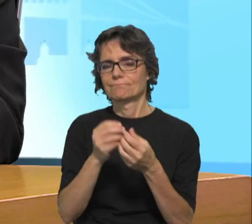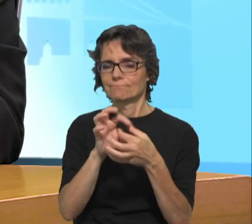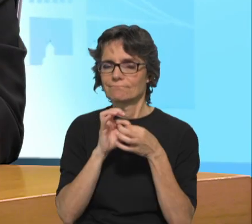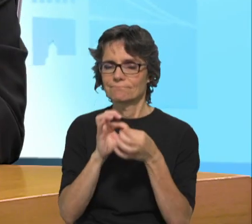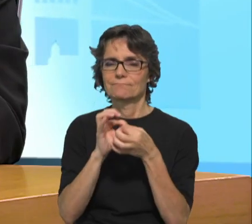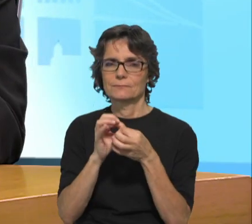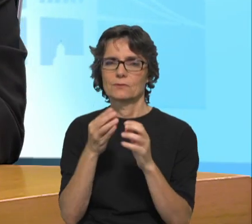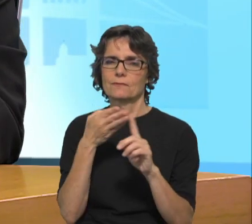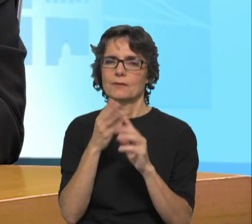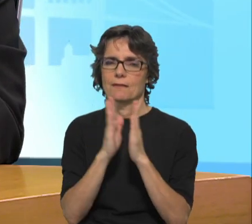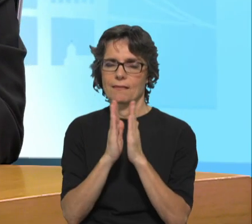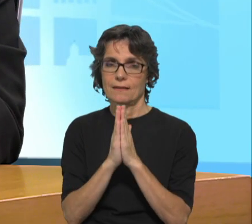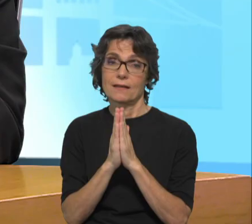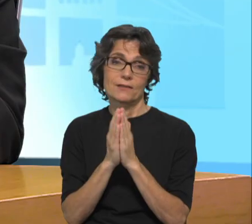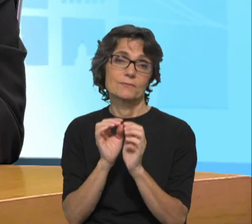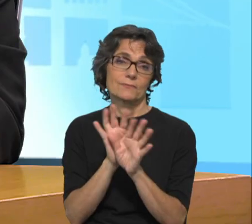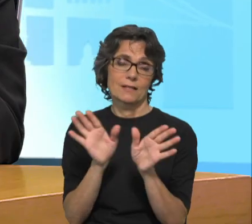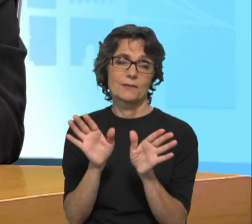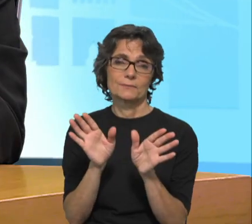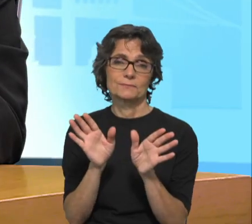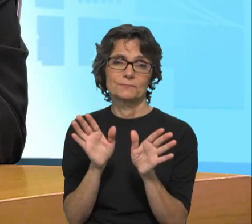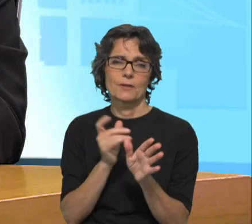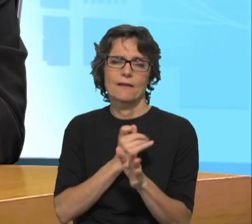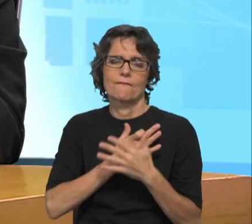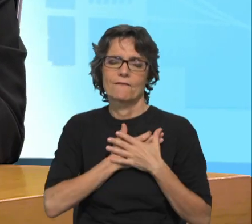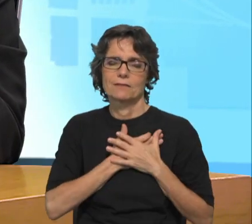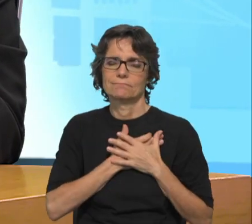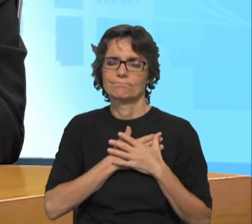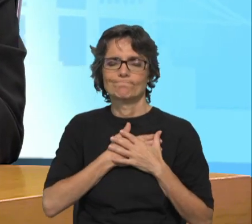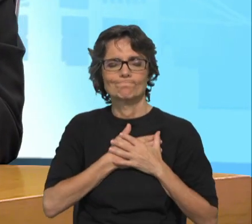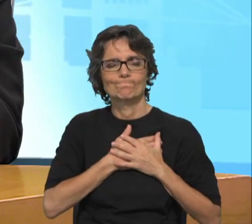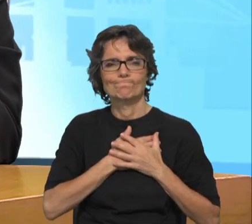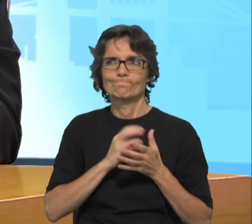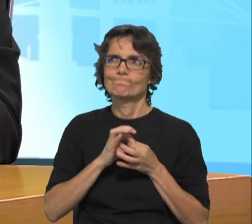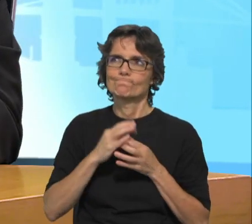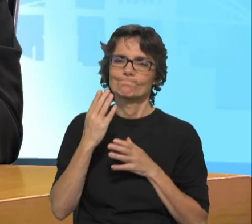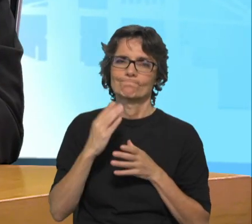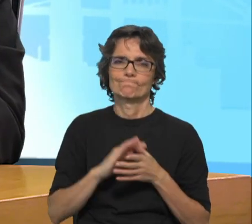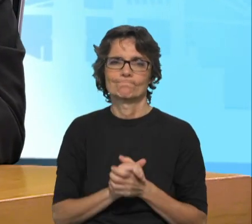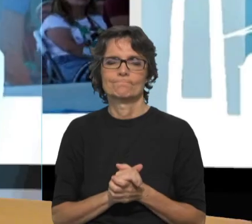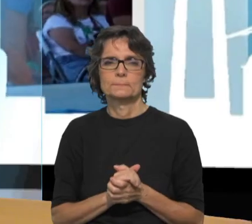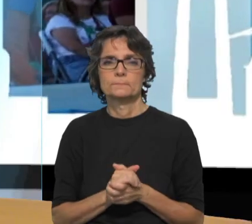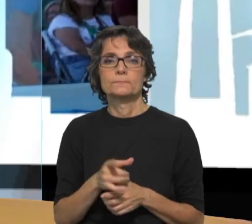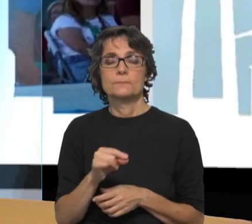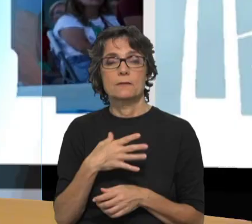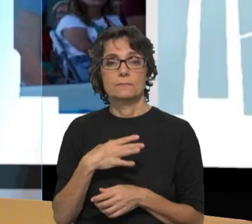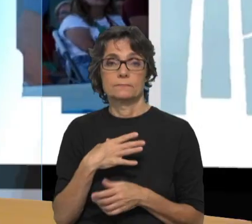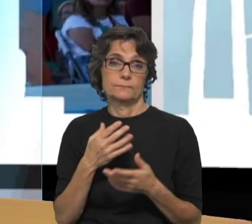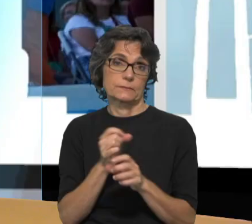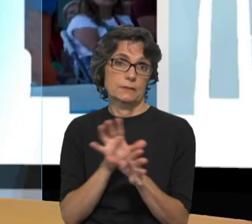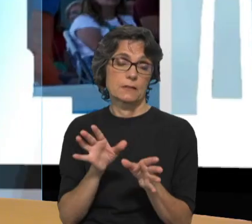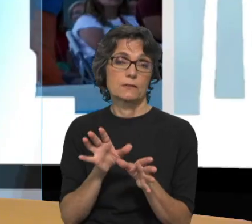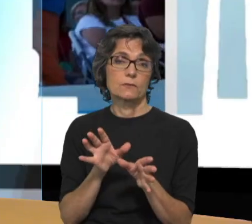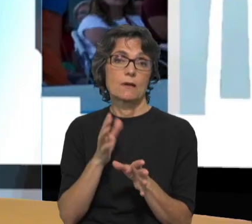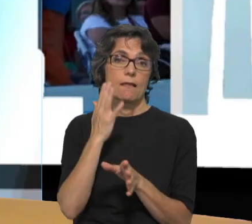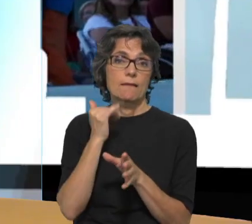poder ajudar a dar o salto para uma fé mais aprofundada em Jesus Cristo. E, de alguma forma, procurando também alargar os